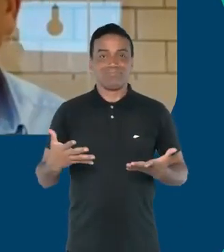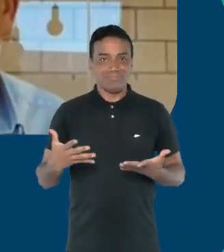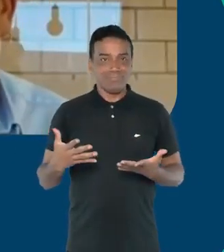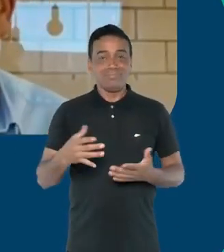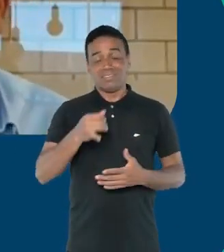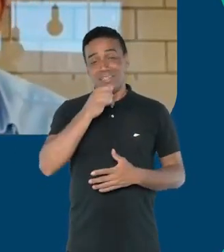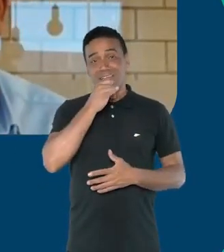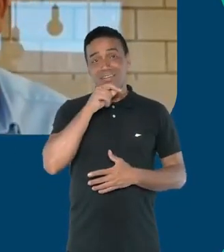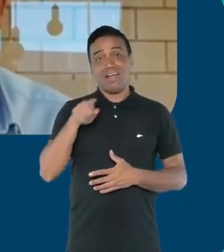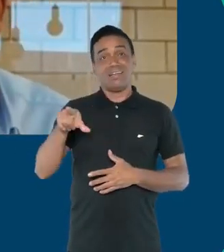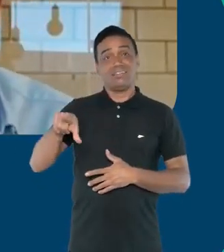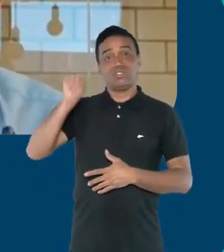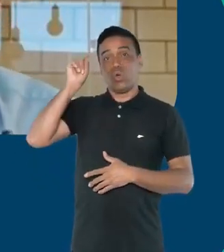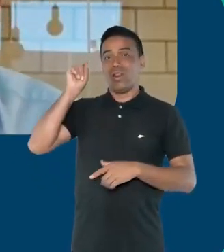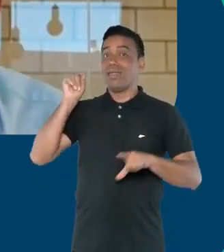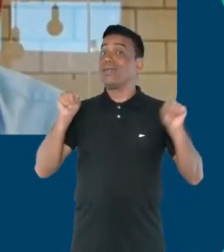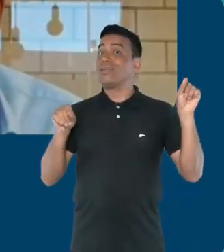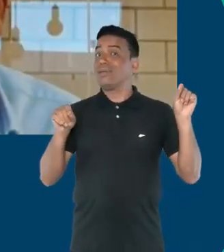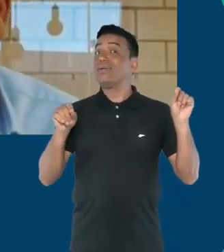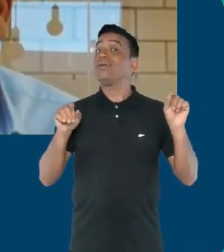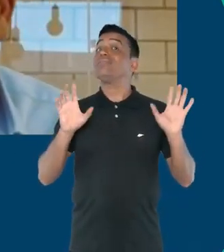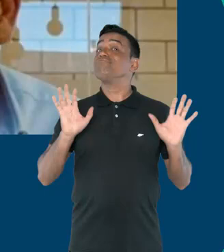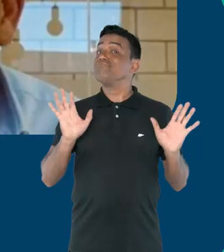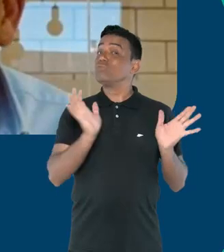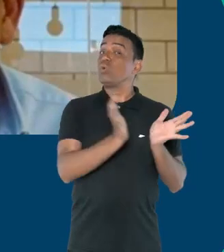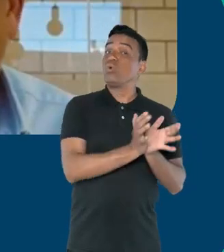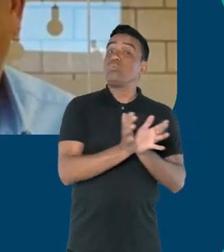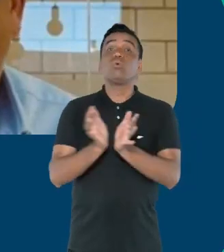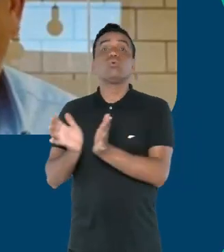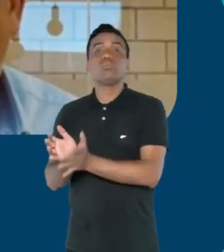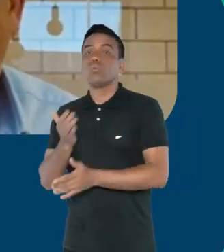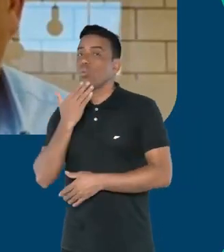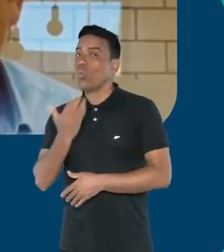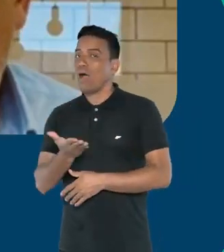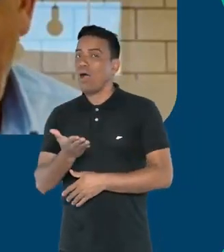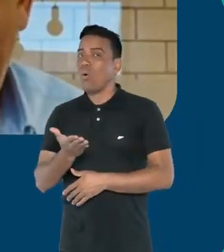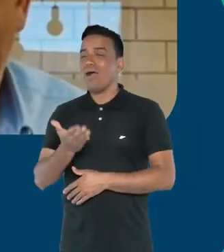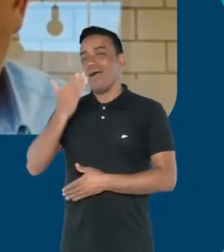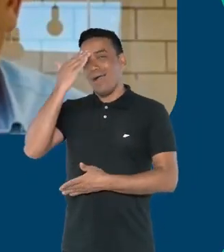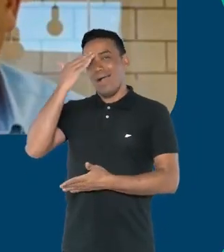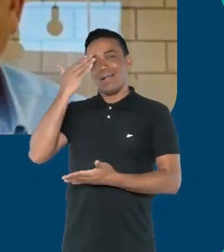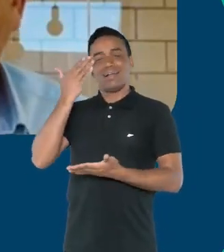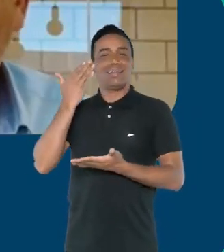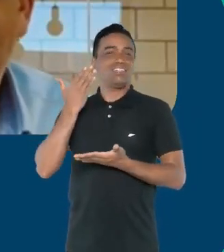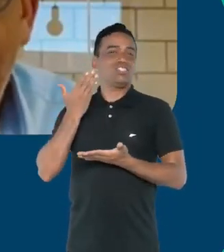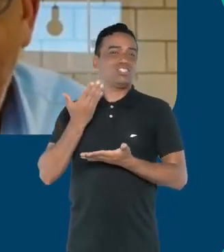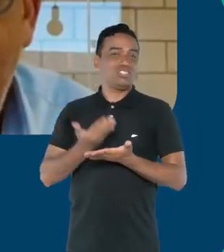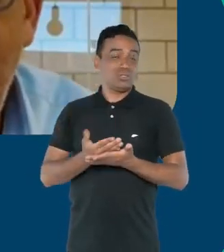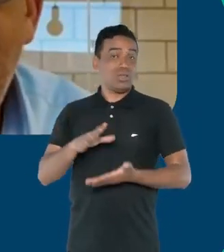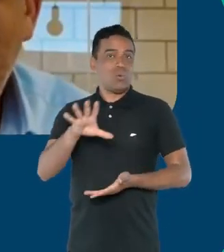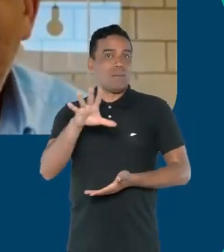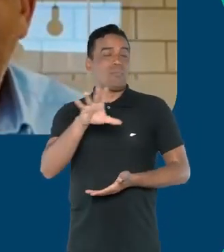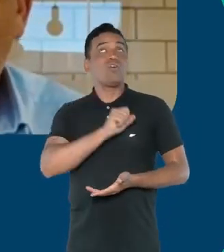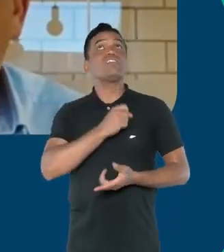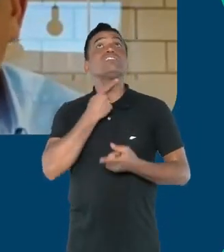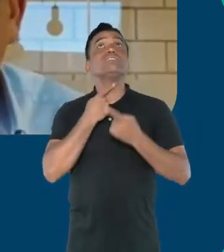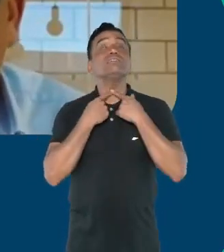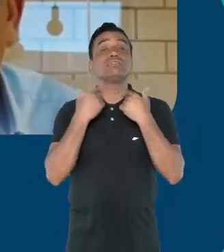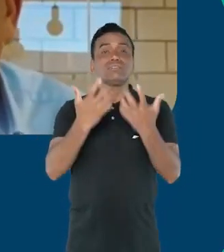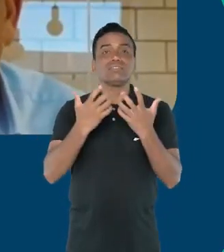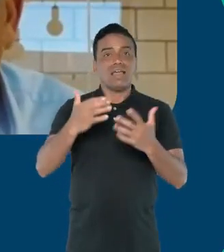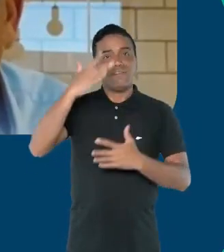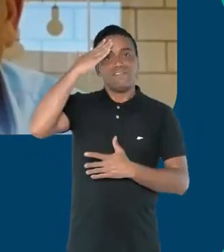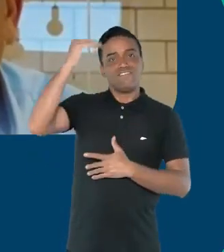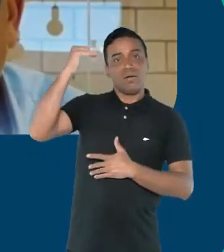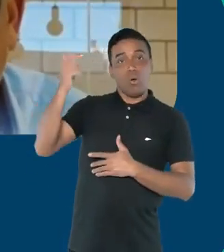do lado daqueles que acreditam que o amor pela fama, você desejar a fama,